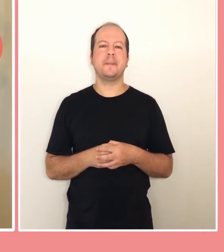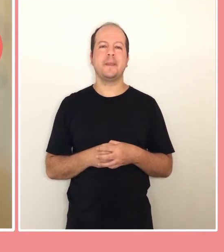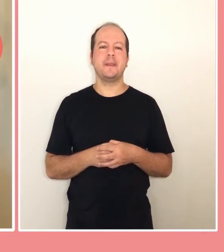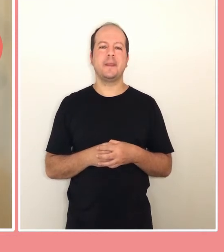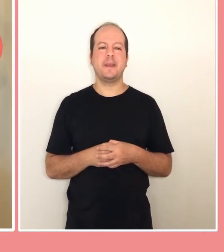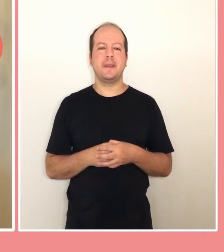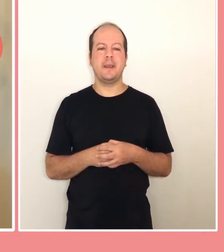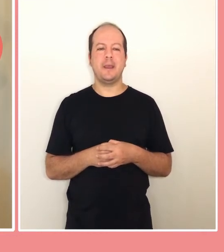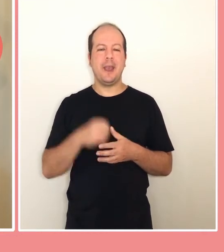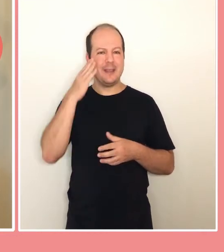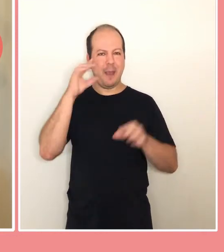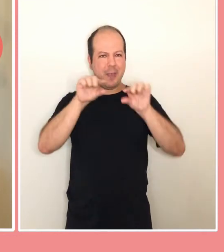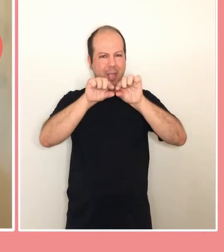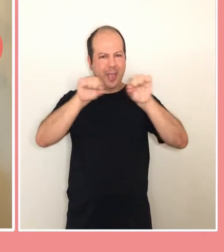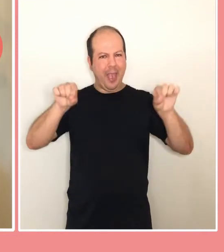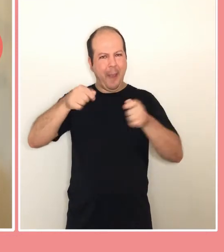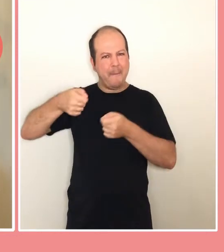um pedaço de mangueira